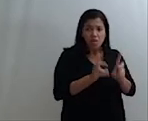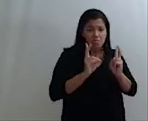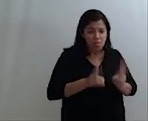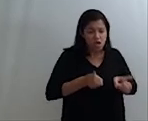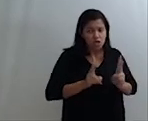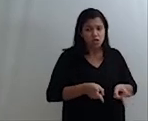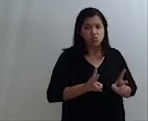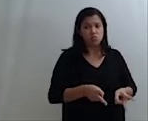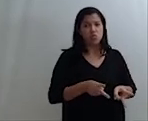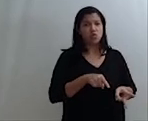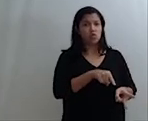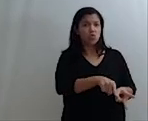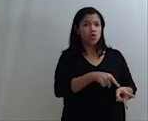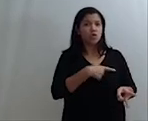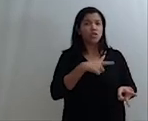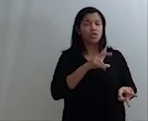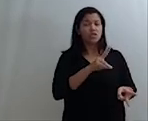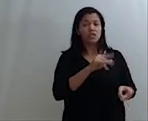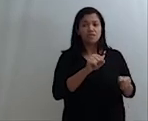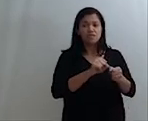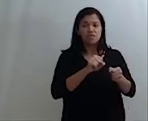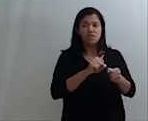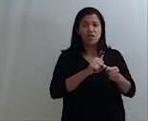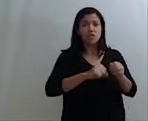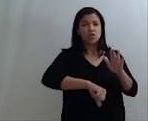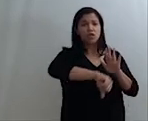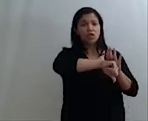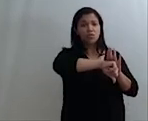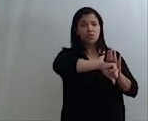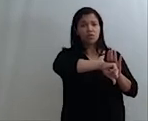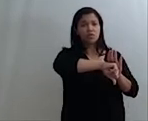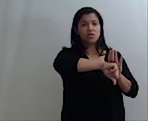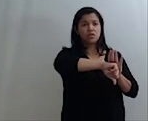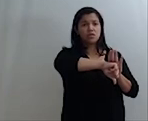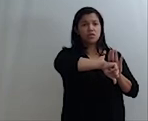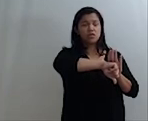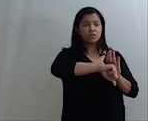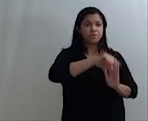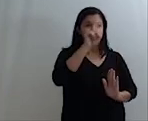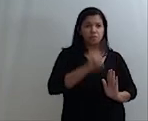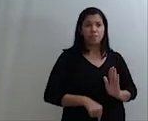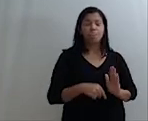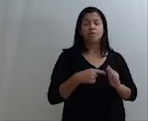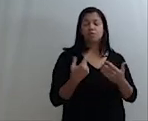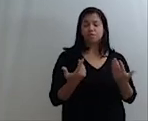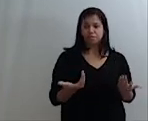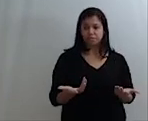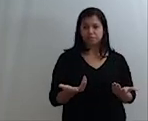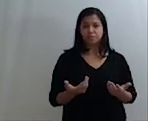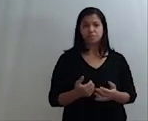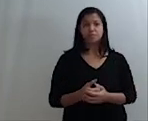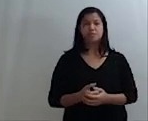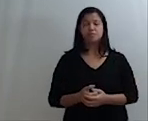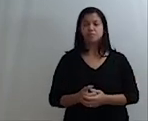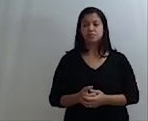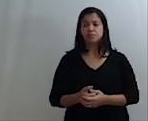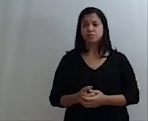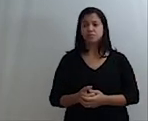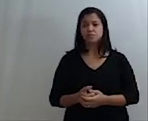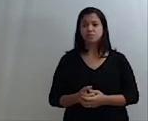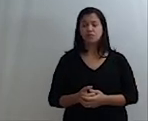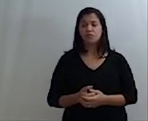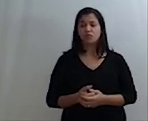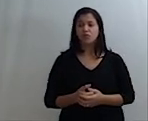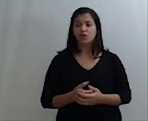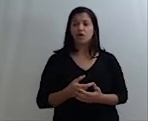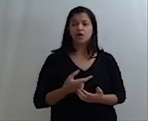a importação que está posta nos altos como reconheceu o a o o d outro advogado na